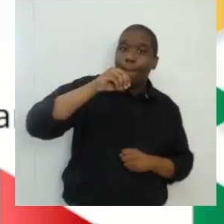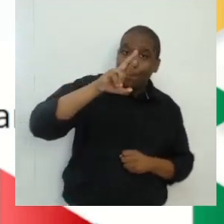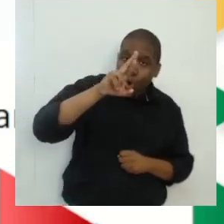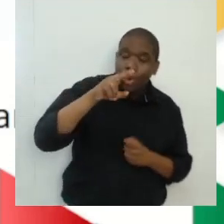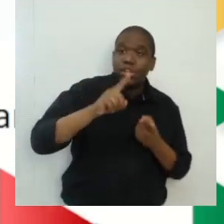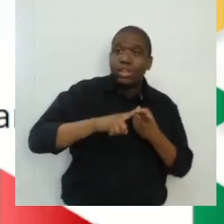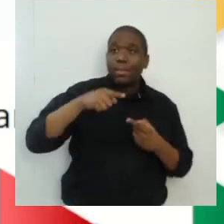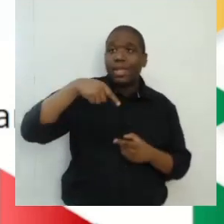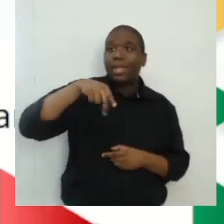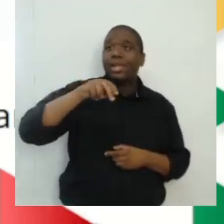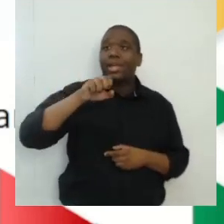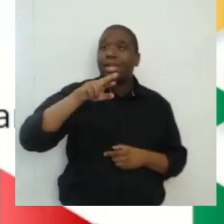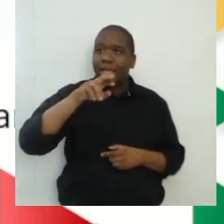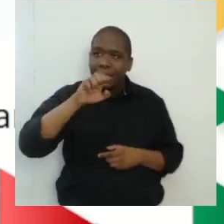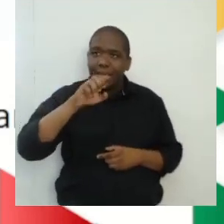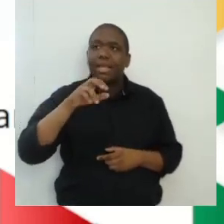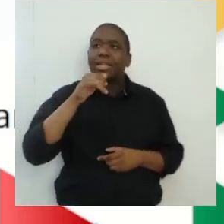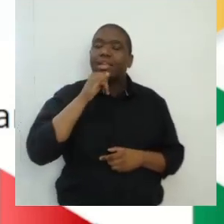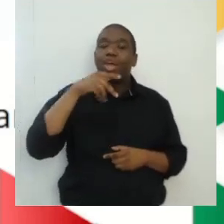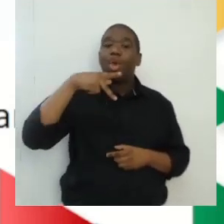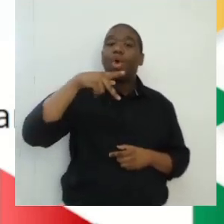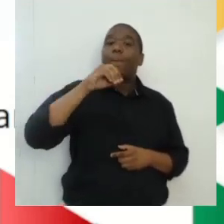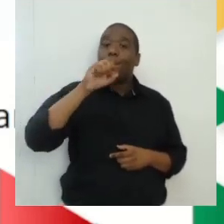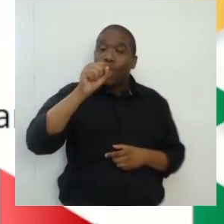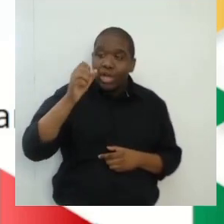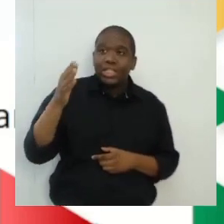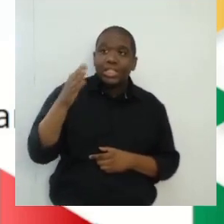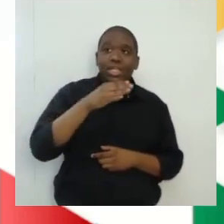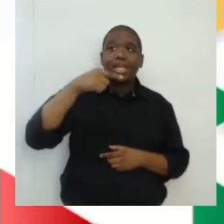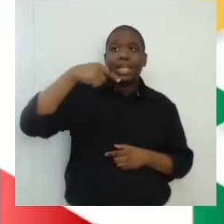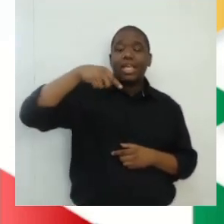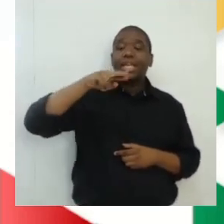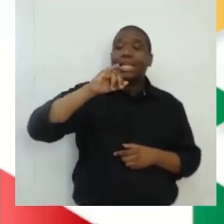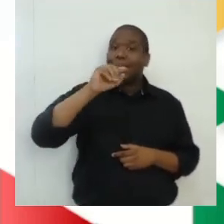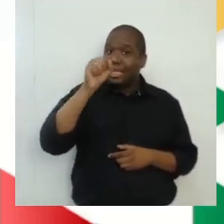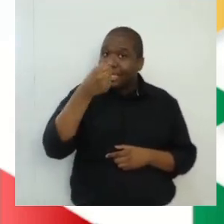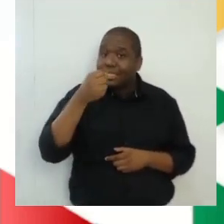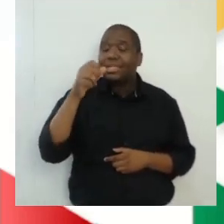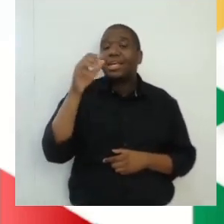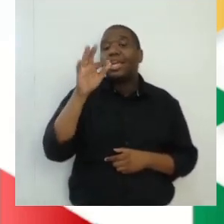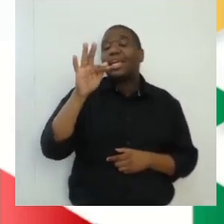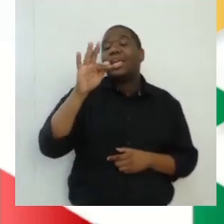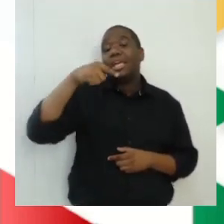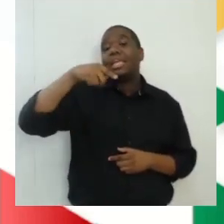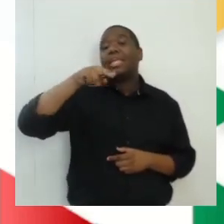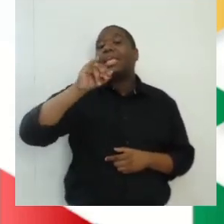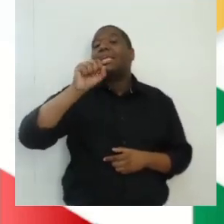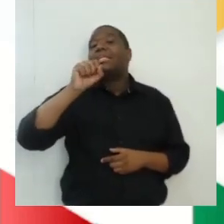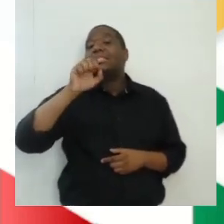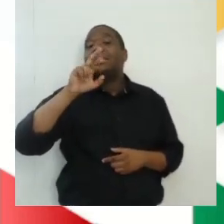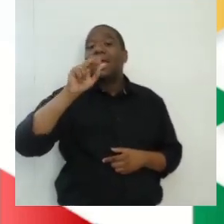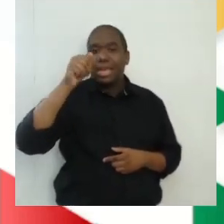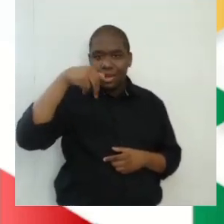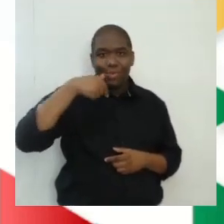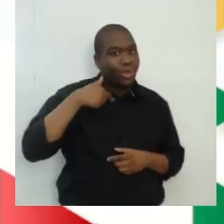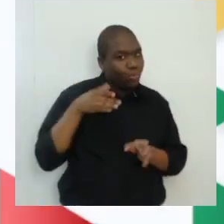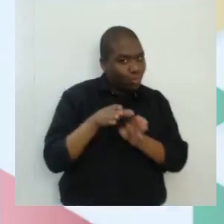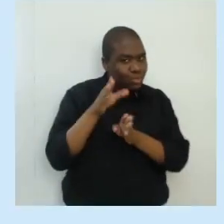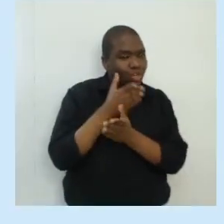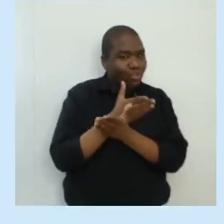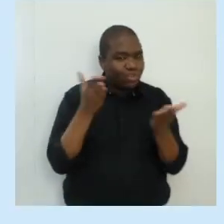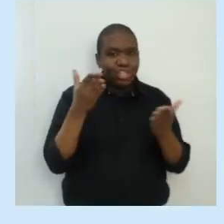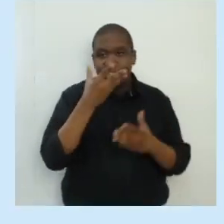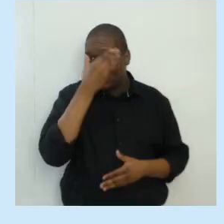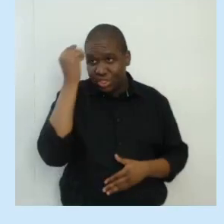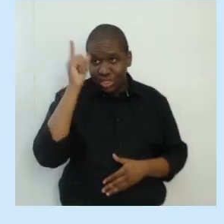quis, quiseram, não esqueçam disso, tá? Principalmente essa dica que eu estou dando para vocês. O S